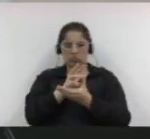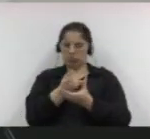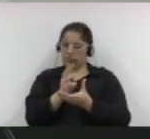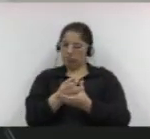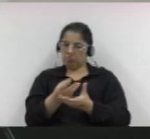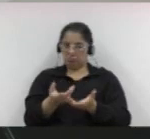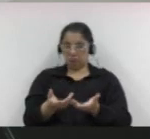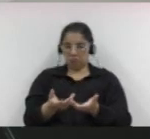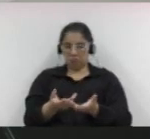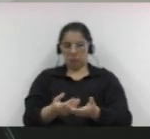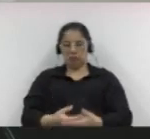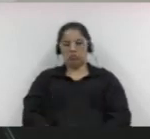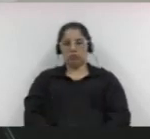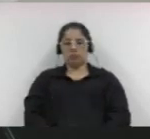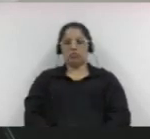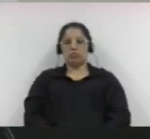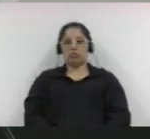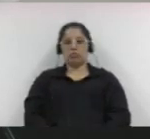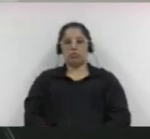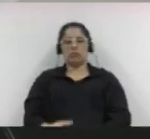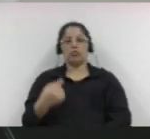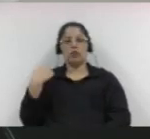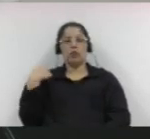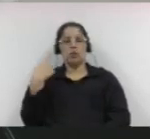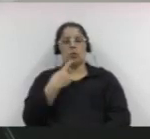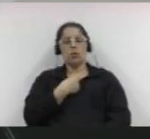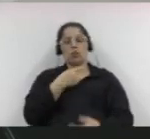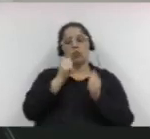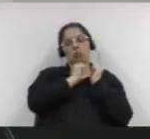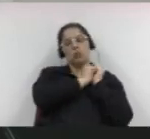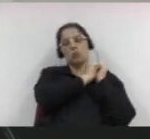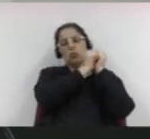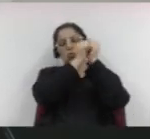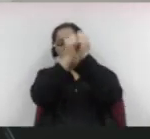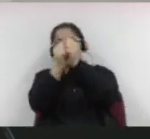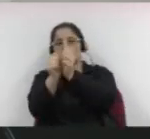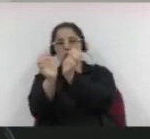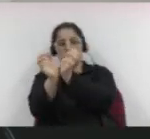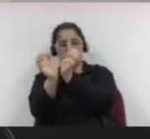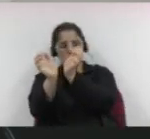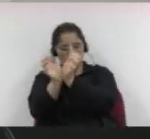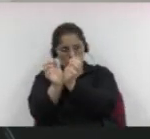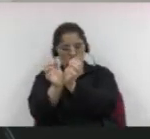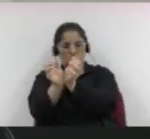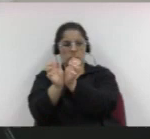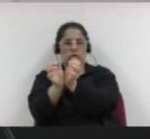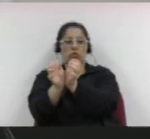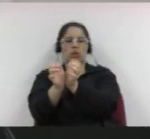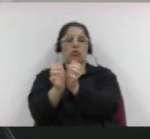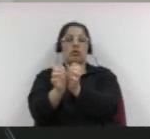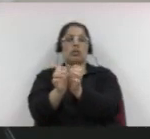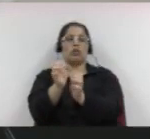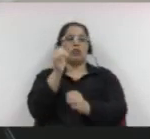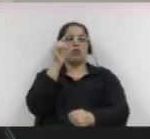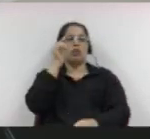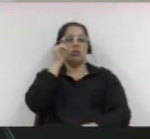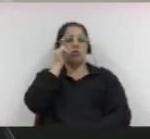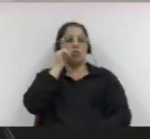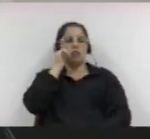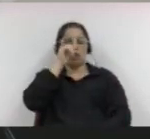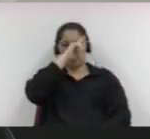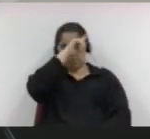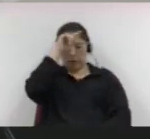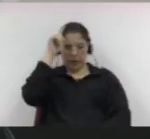realidade, segundo nós fomos com a Comissão de Saúde presente lá, toda a comissão foi lá, a doutora Mayra estava no aeroporto, não deu para chegar,